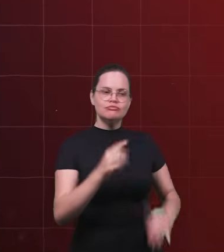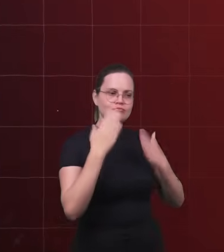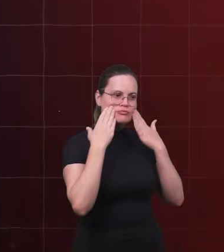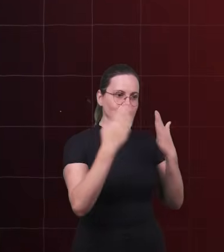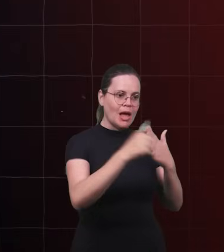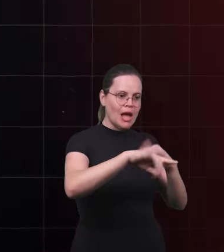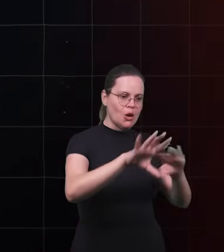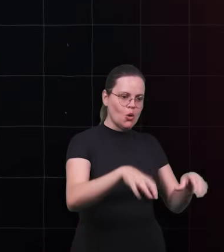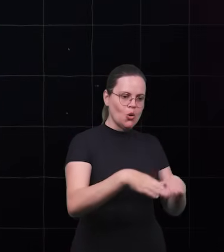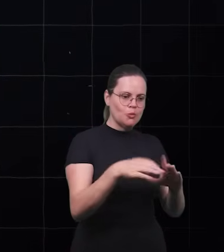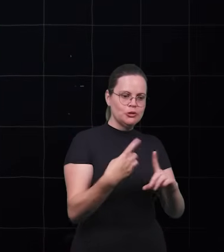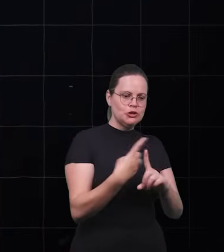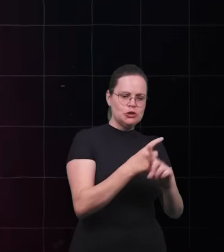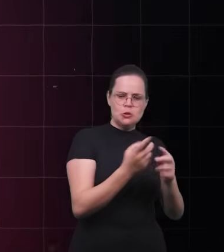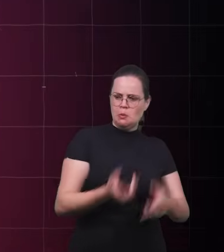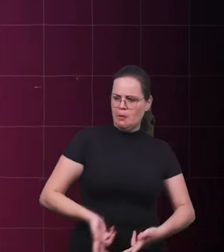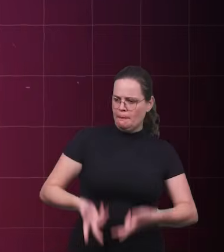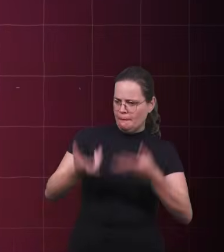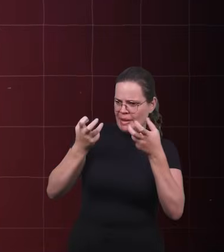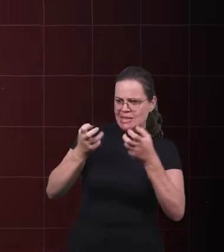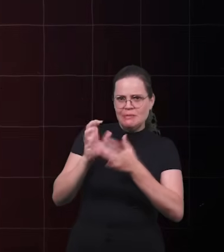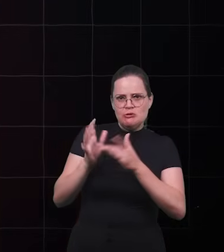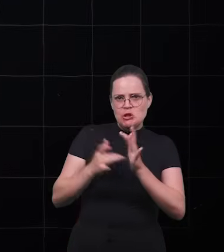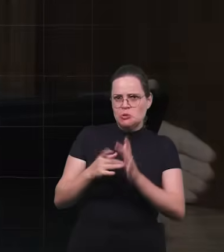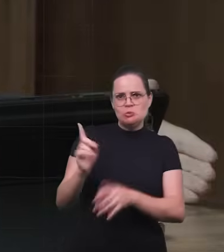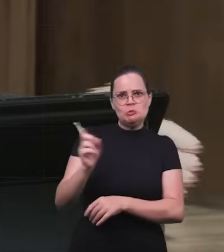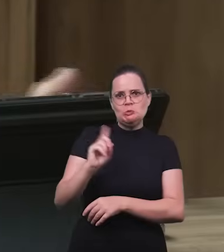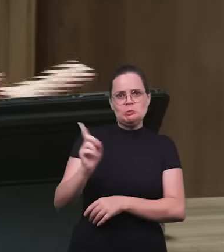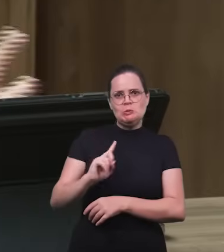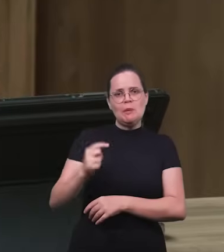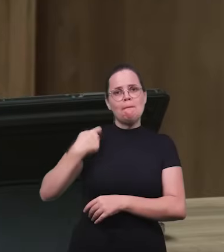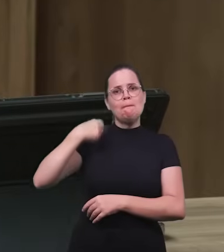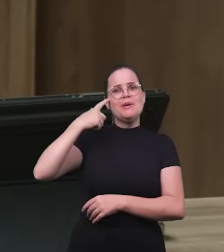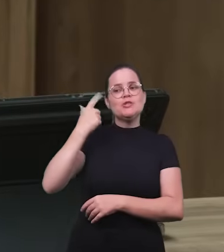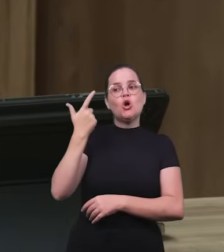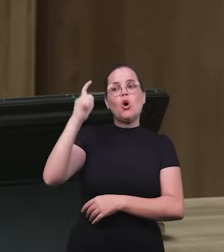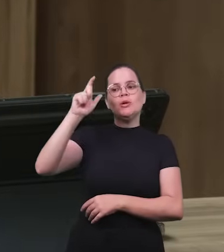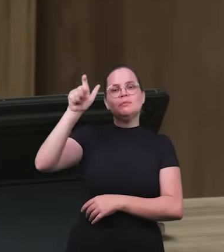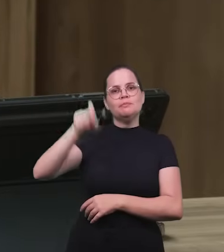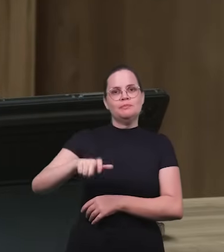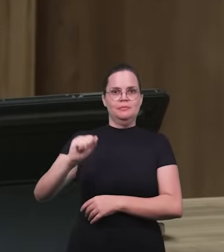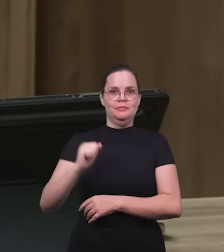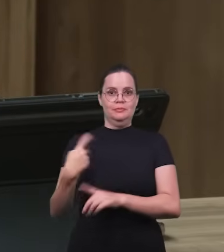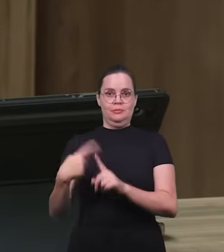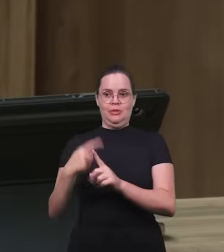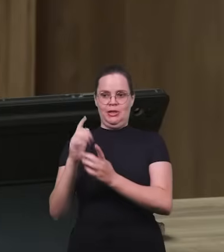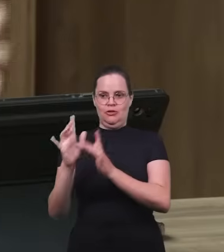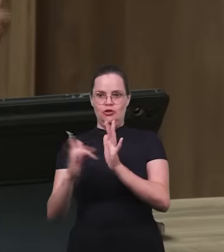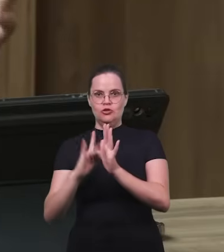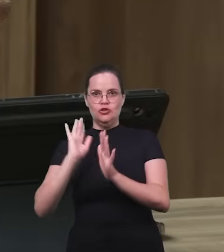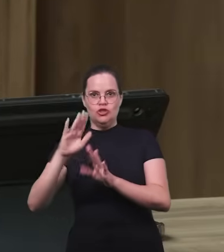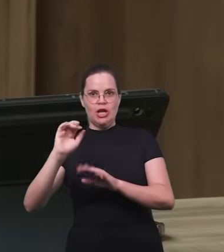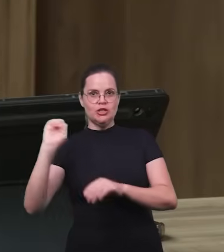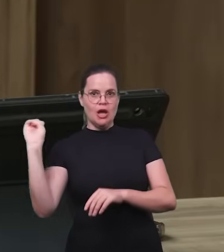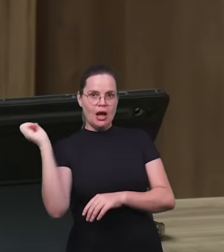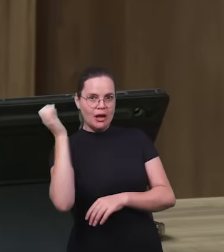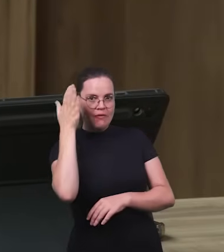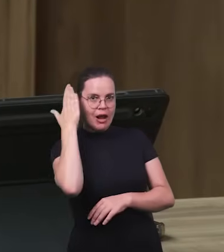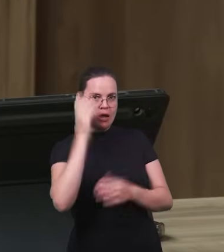Aqueles discípulos que conheceram, porque ainda Jesus não tinha se manifestado a eles revelado. Então eles não